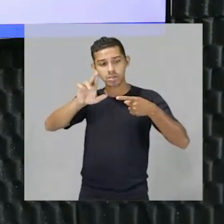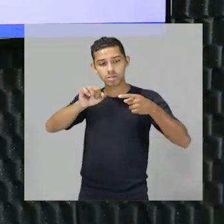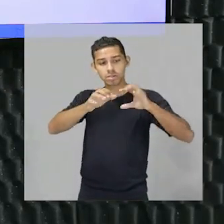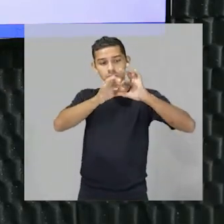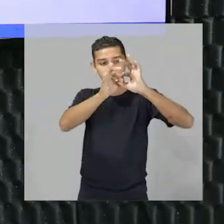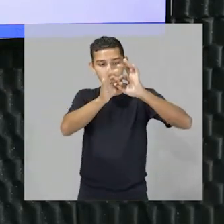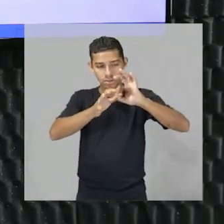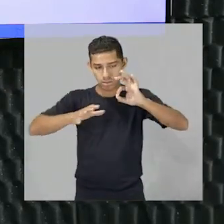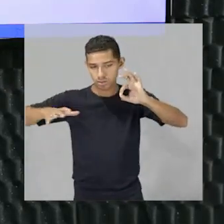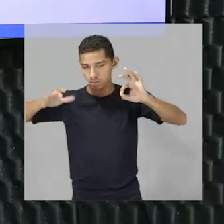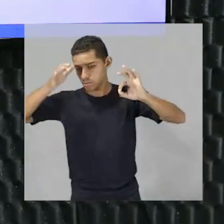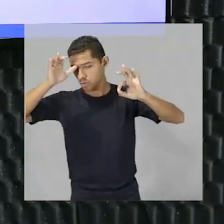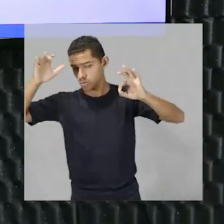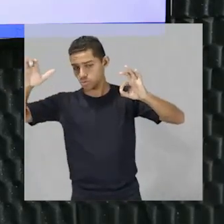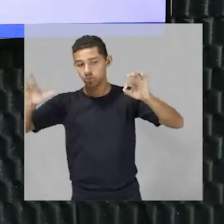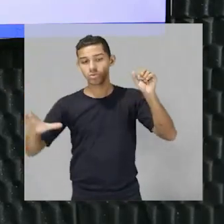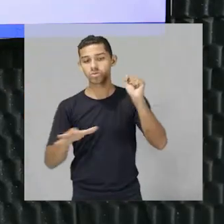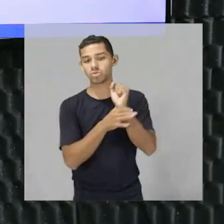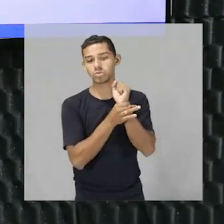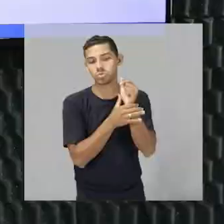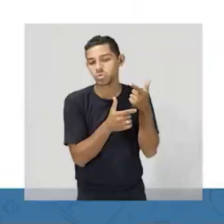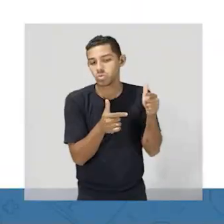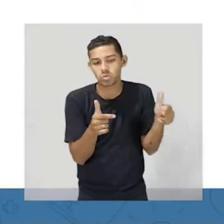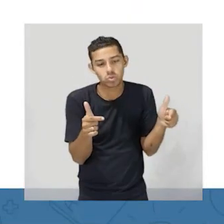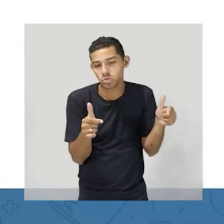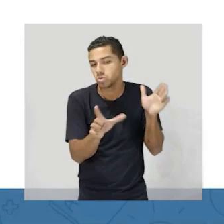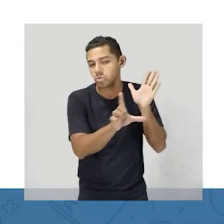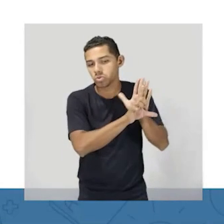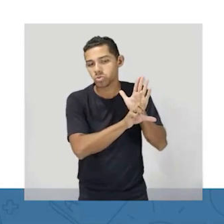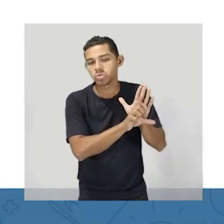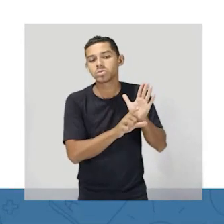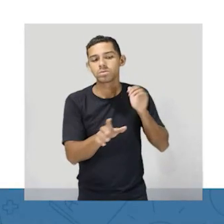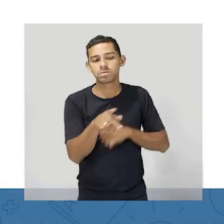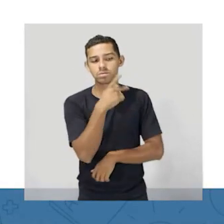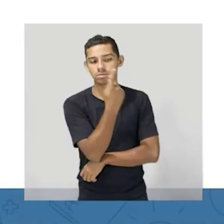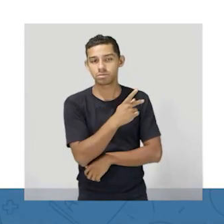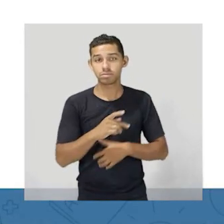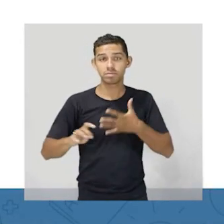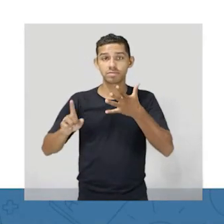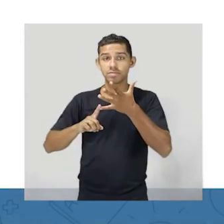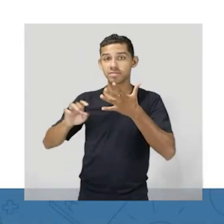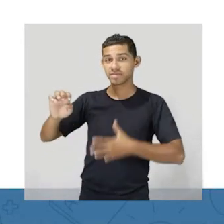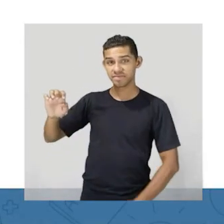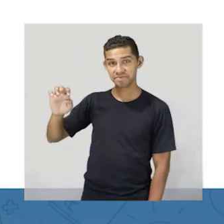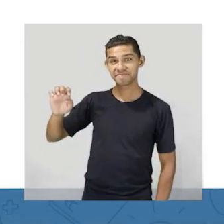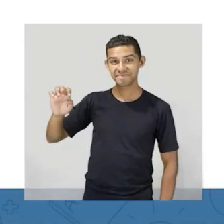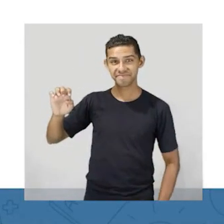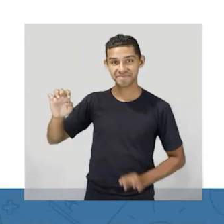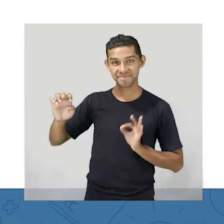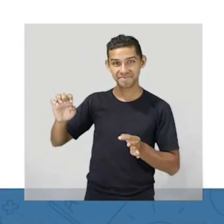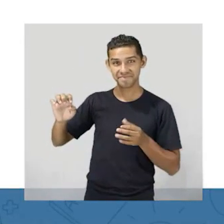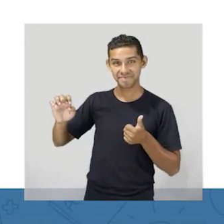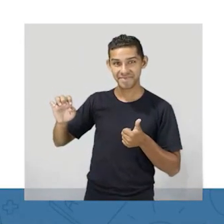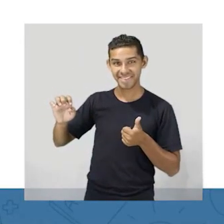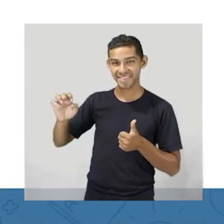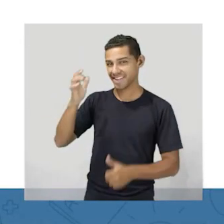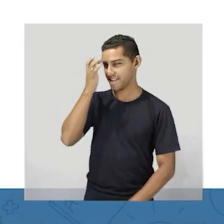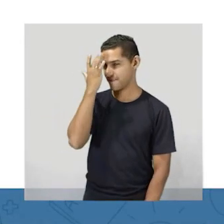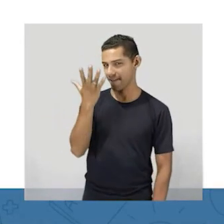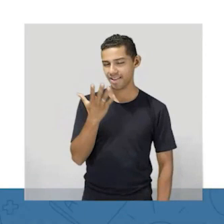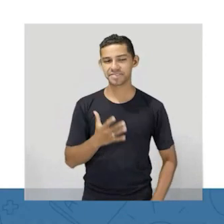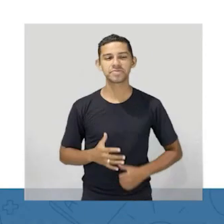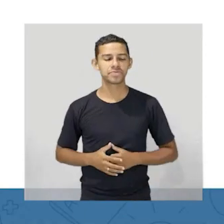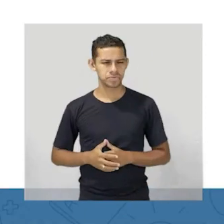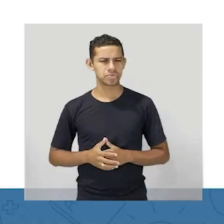insegurança legal, ou seja, as leis que não o protegem enquanto naquele momento. Fechou? Fácil? Facinho,